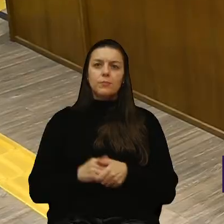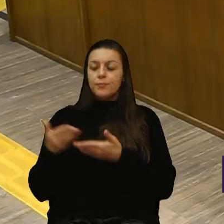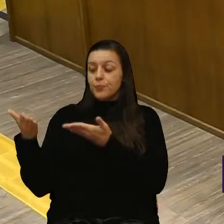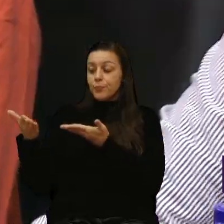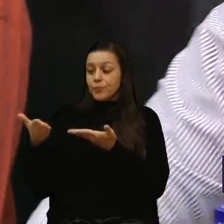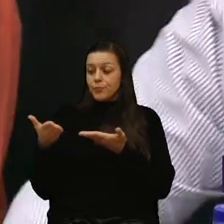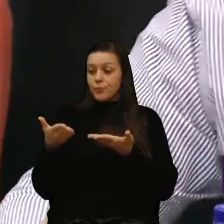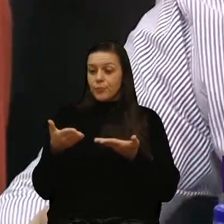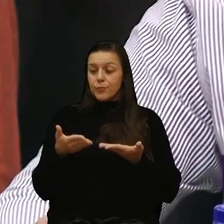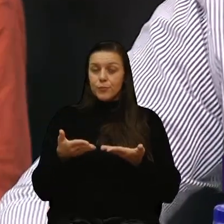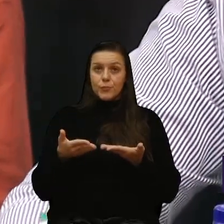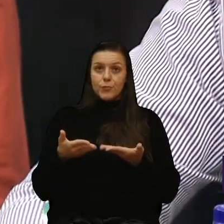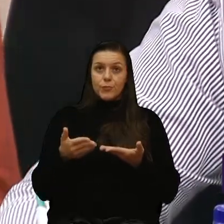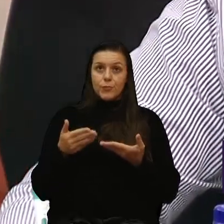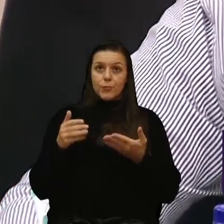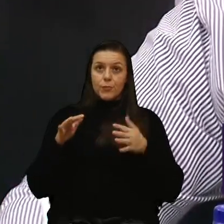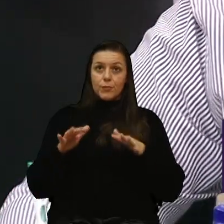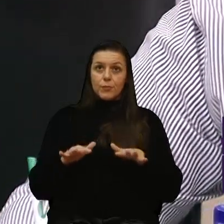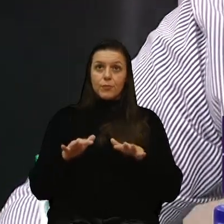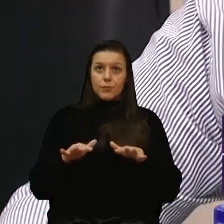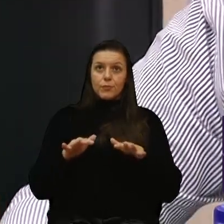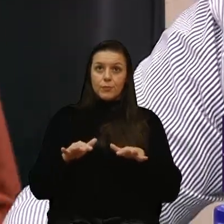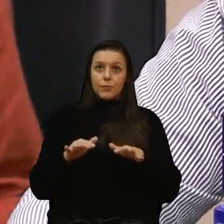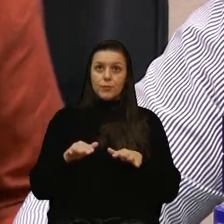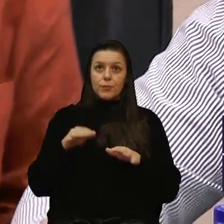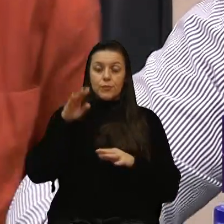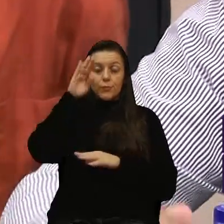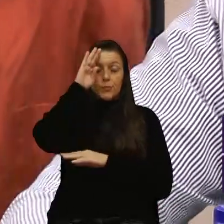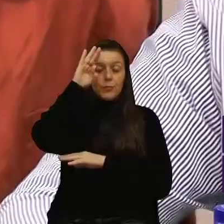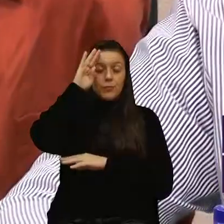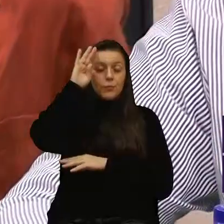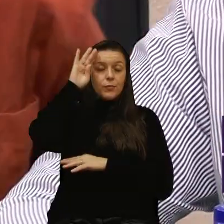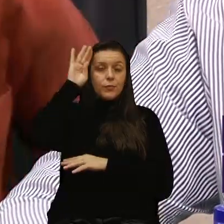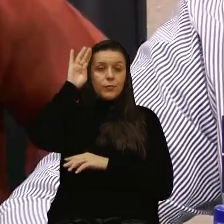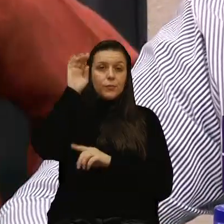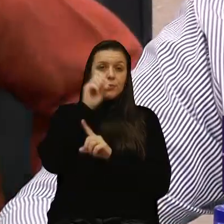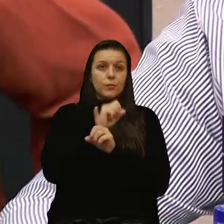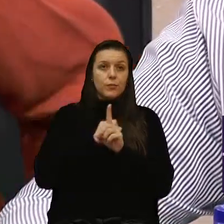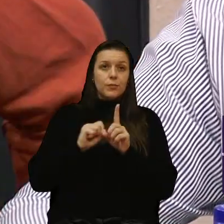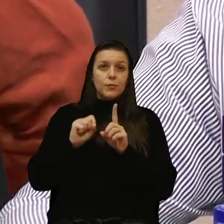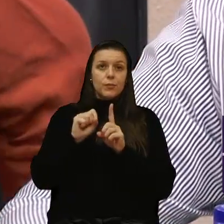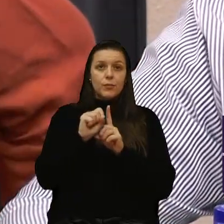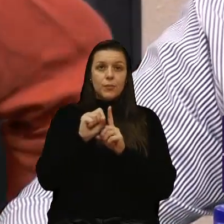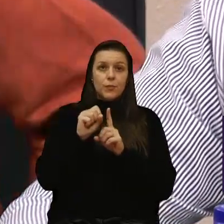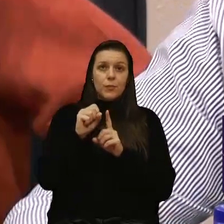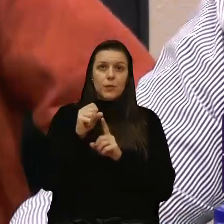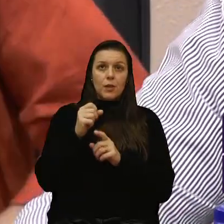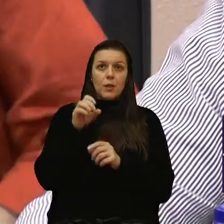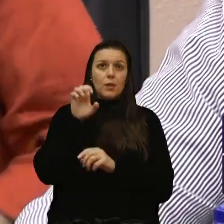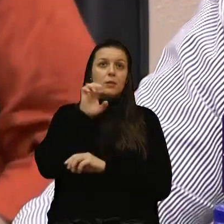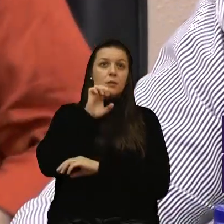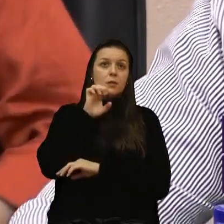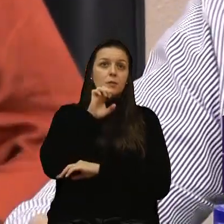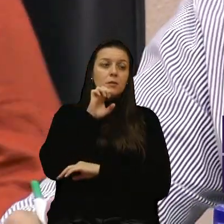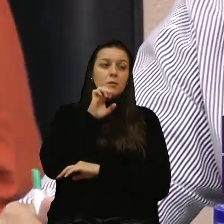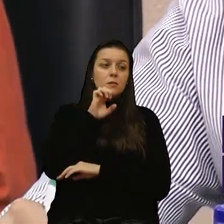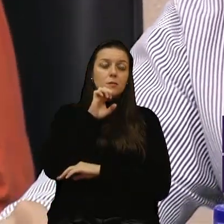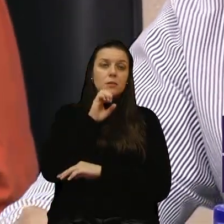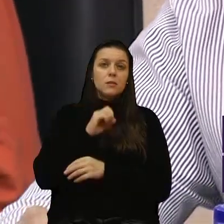Convido para a sua manifestação acadêmica de assistente social, colega vereadora Estela Balardim.